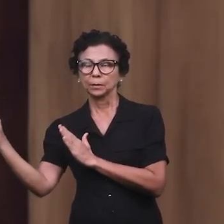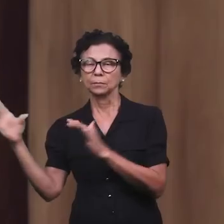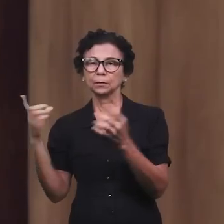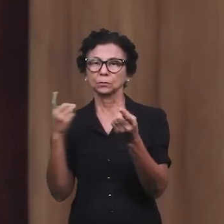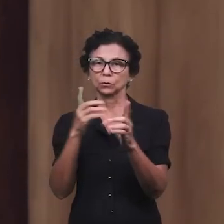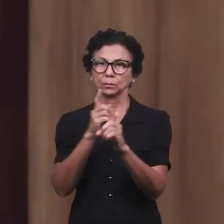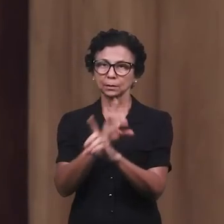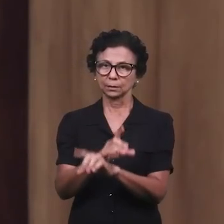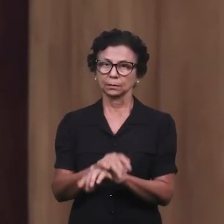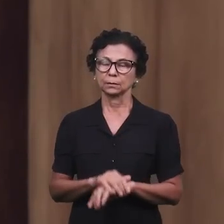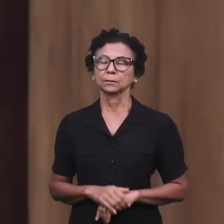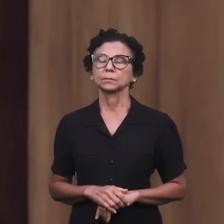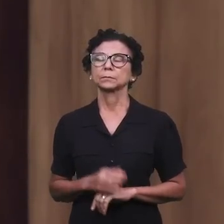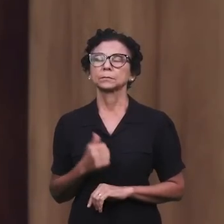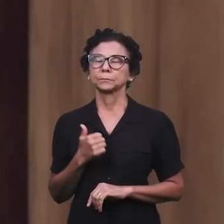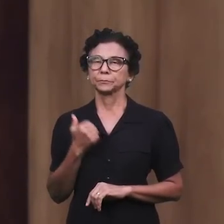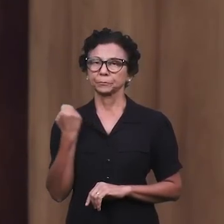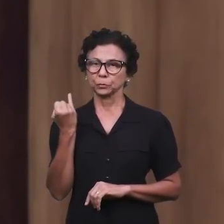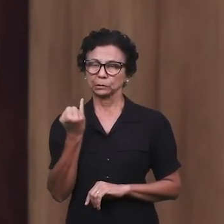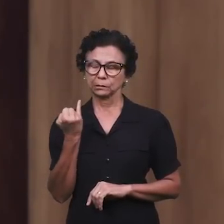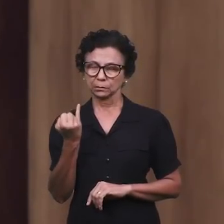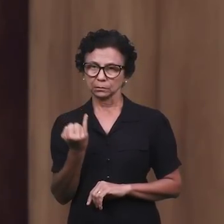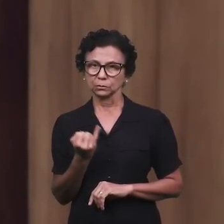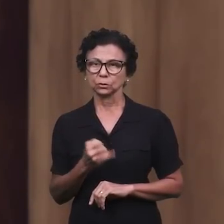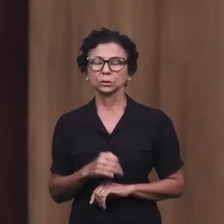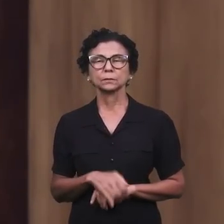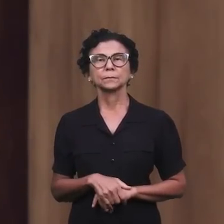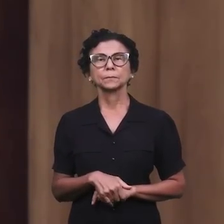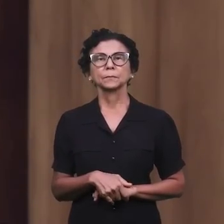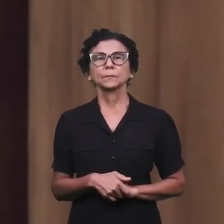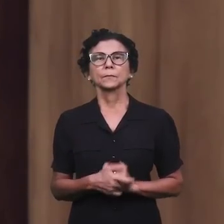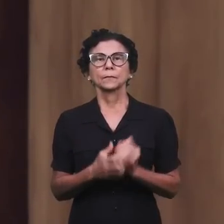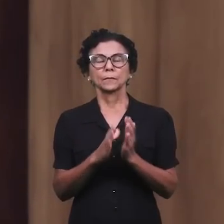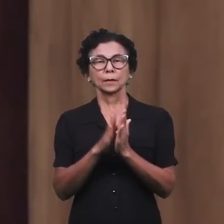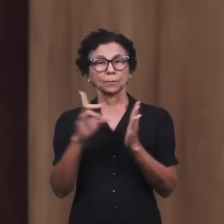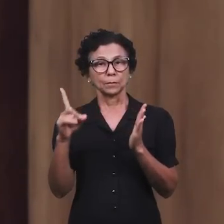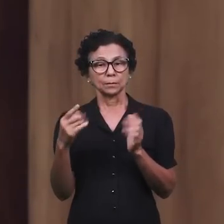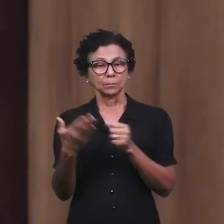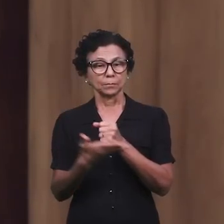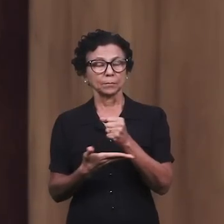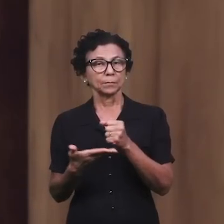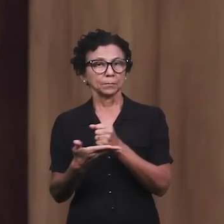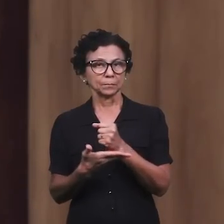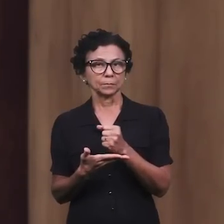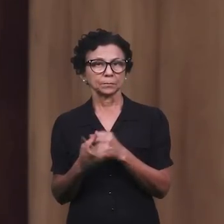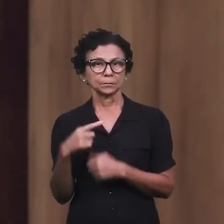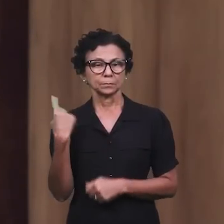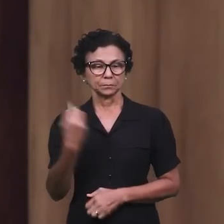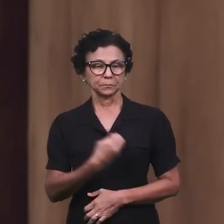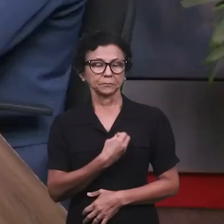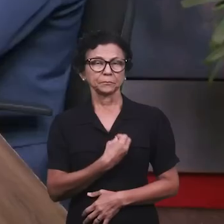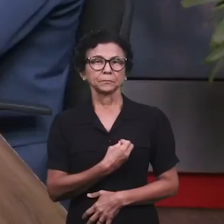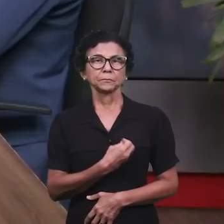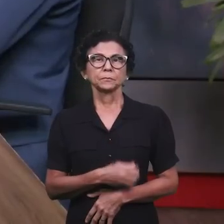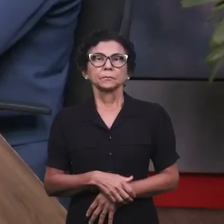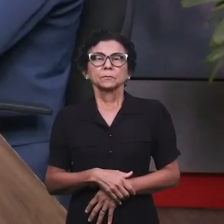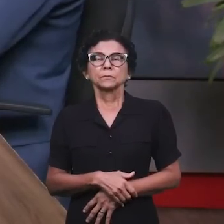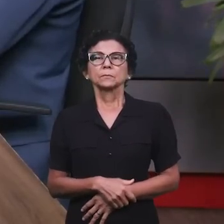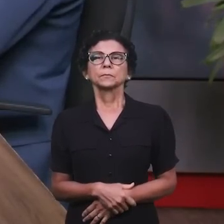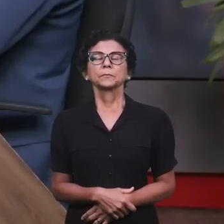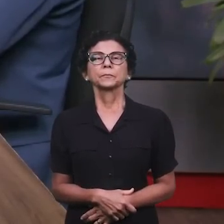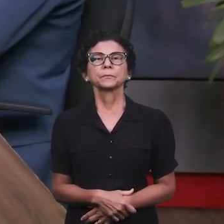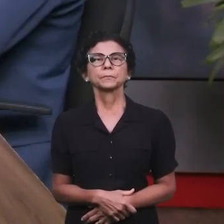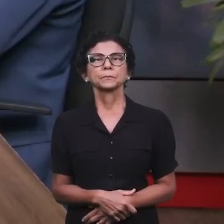ensinamentos. Isso é muito importante para nós, né? A palavra é a base para nossas vidas. Pastor Walter, também